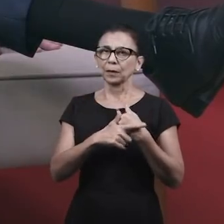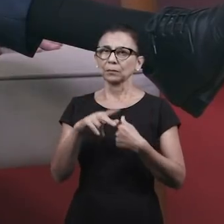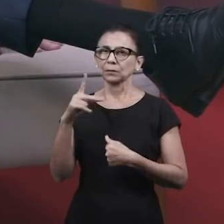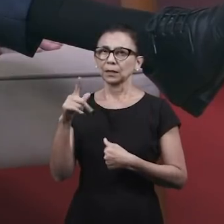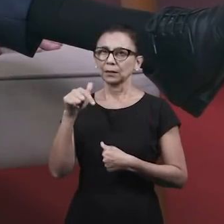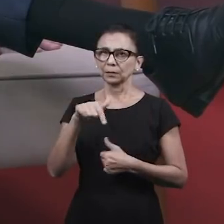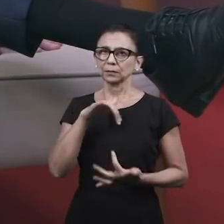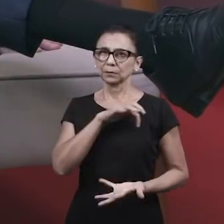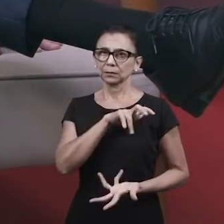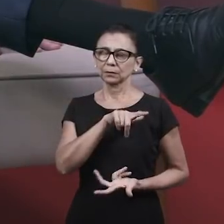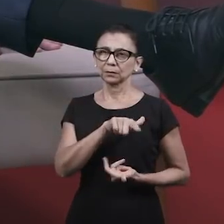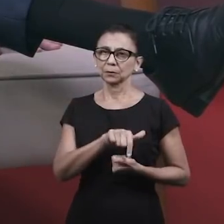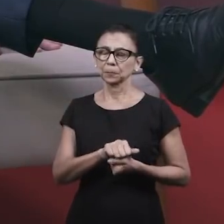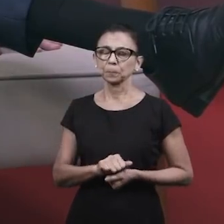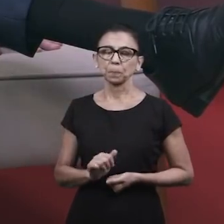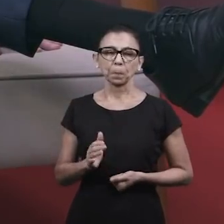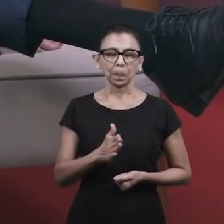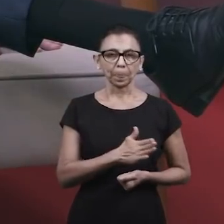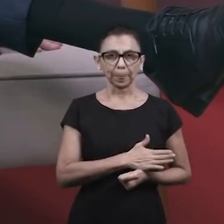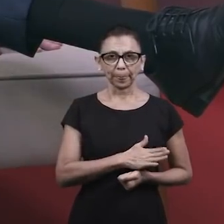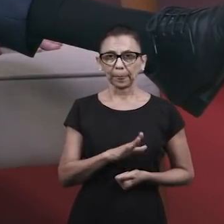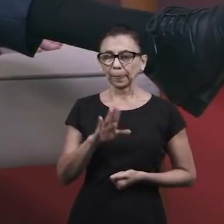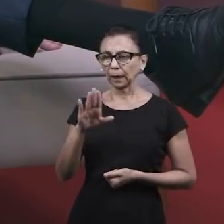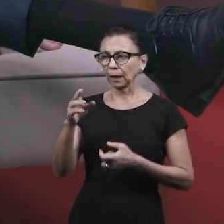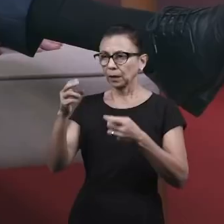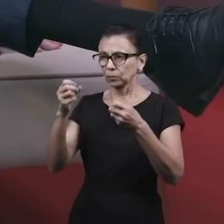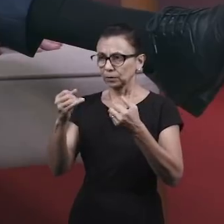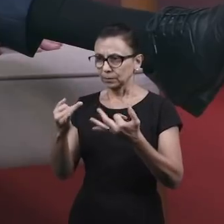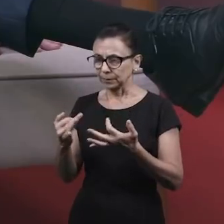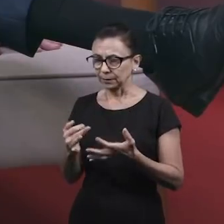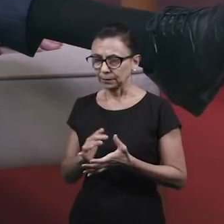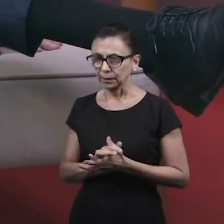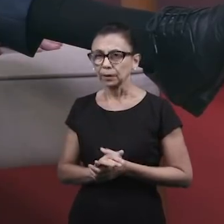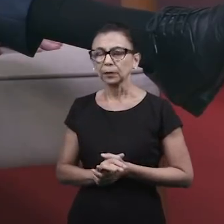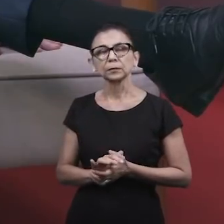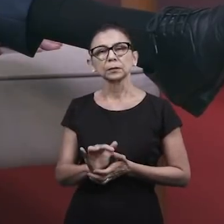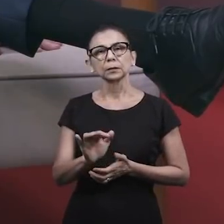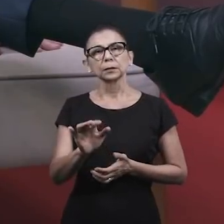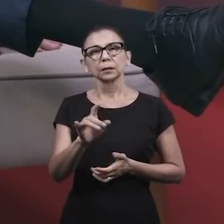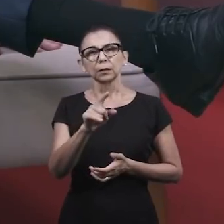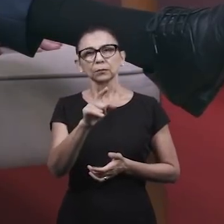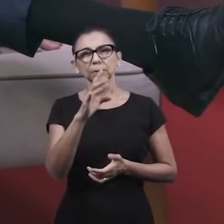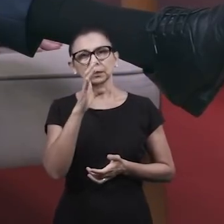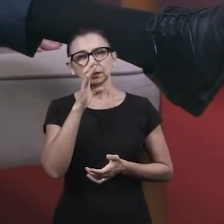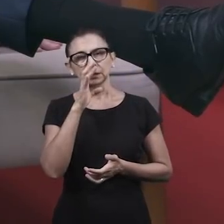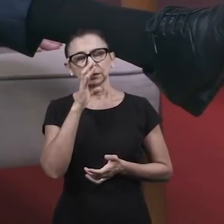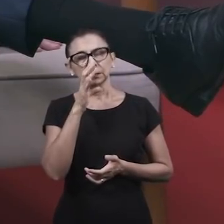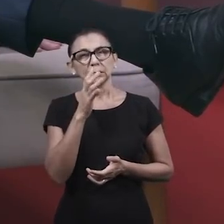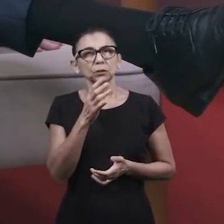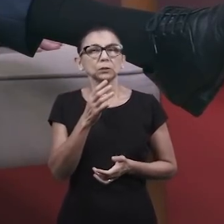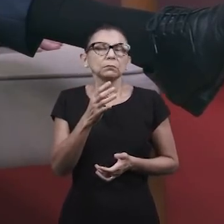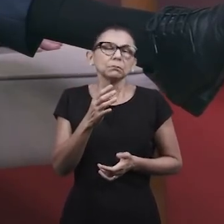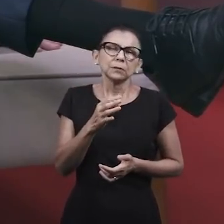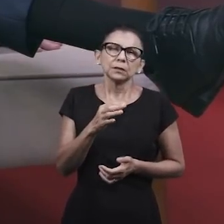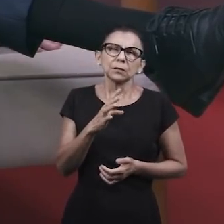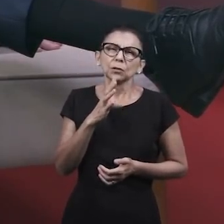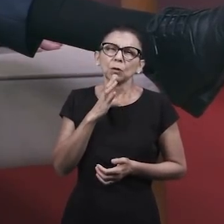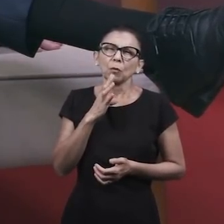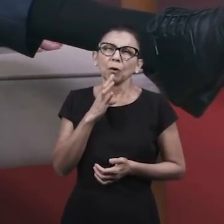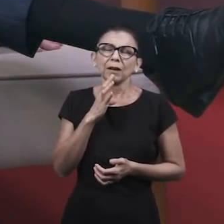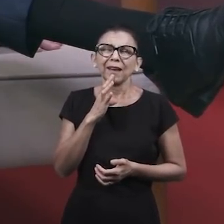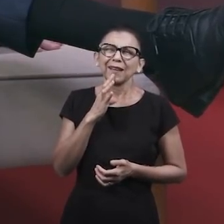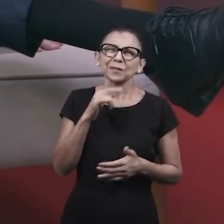Isso é uma realidade do mundo, né? Ele, aos olhos humanos e sob diversas óticas, ele melhora e piora. Agora, do ponto de vista